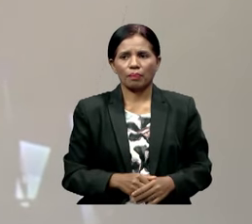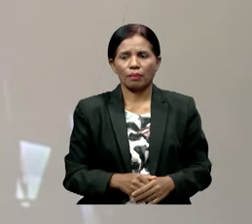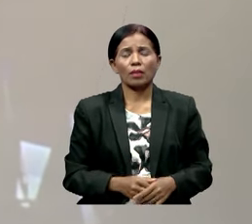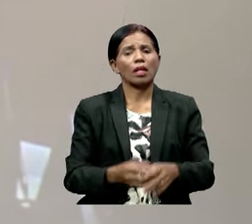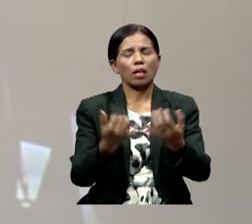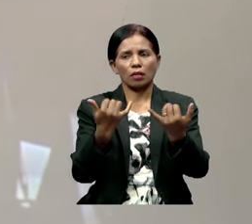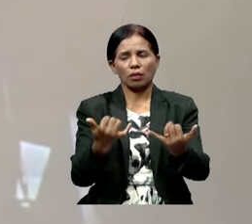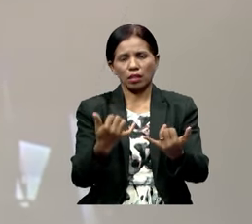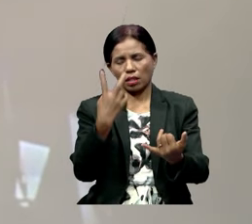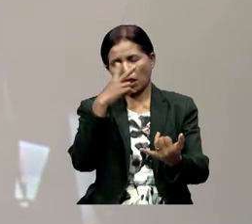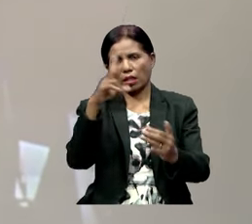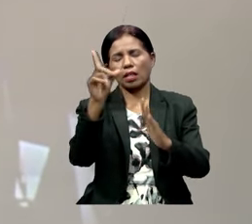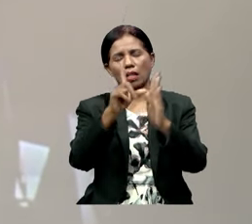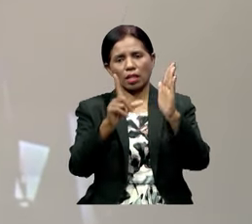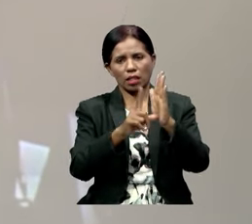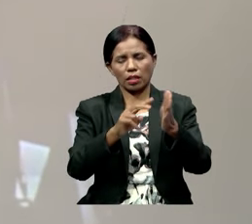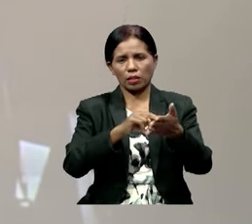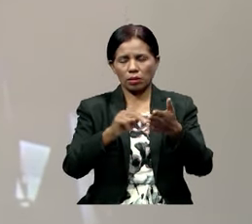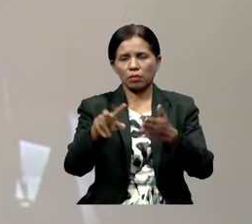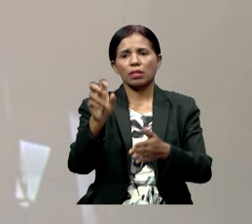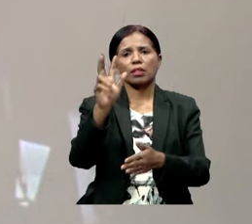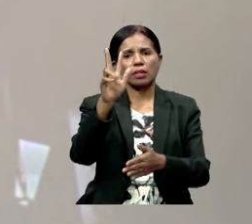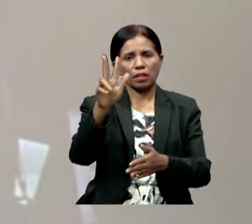Agora, harei a decreto-lei número 3/2016.